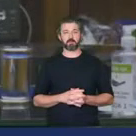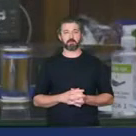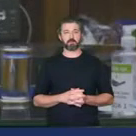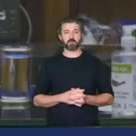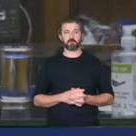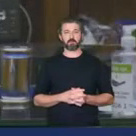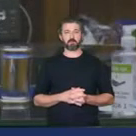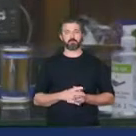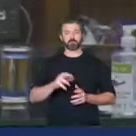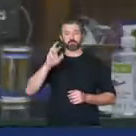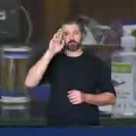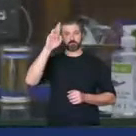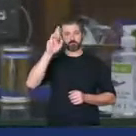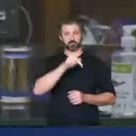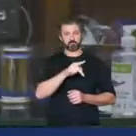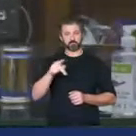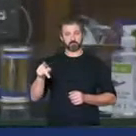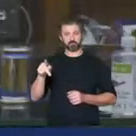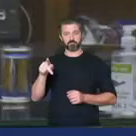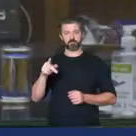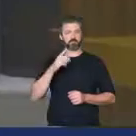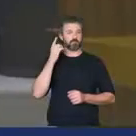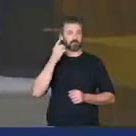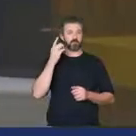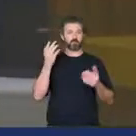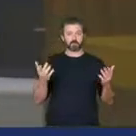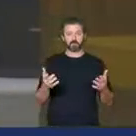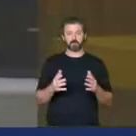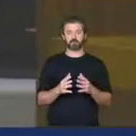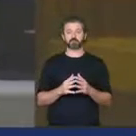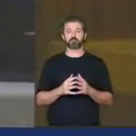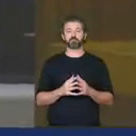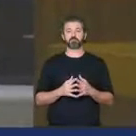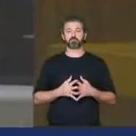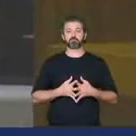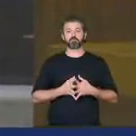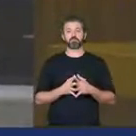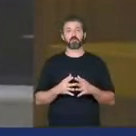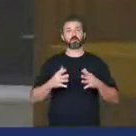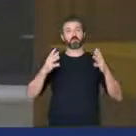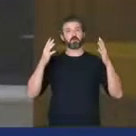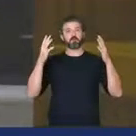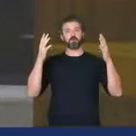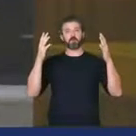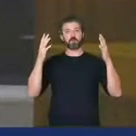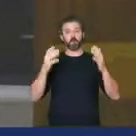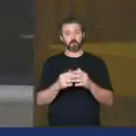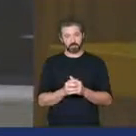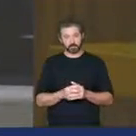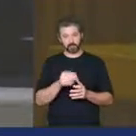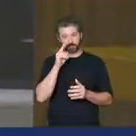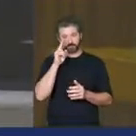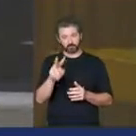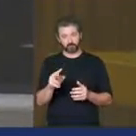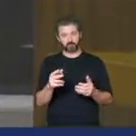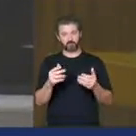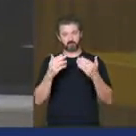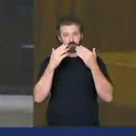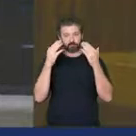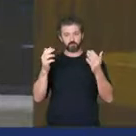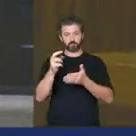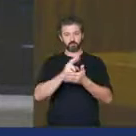Senhor presidente, senhores deputados, senhoras deputadas, finalmente veio à luz o